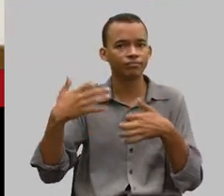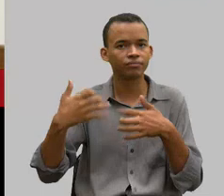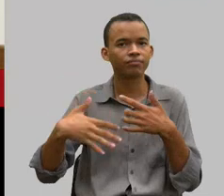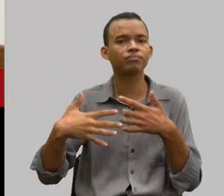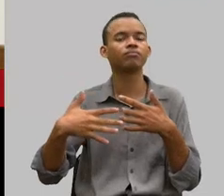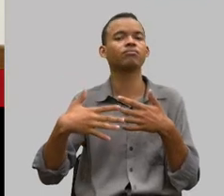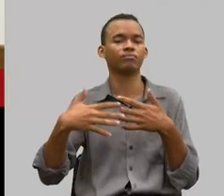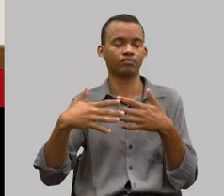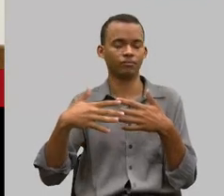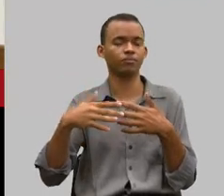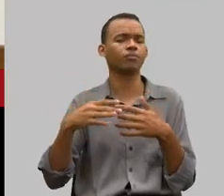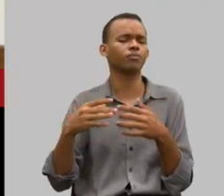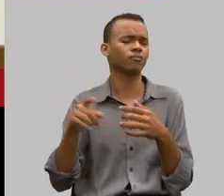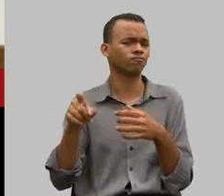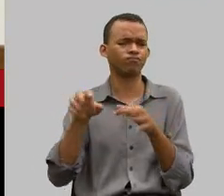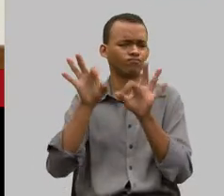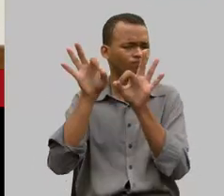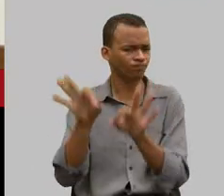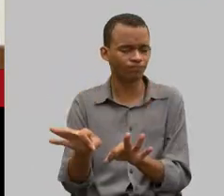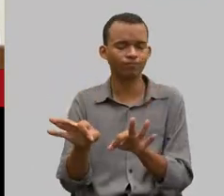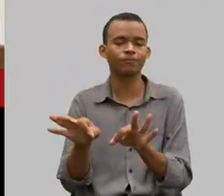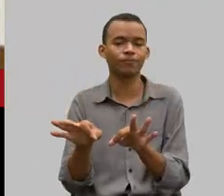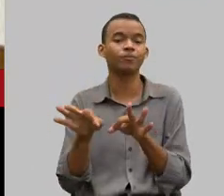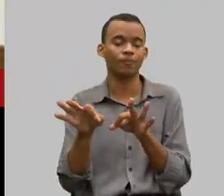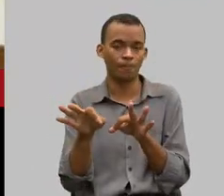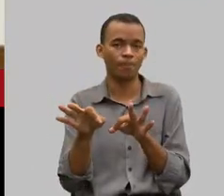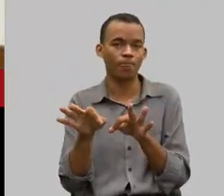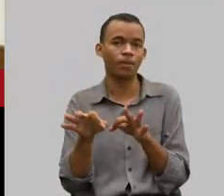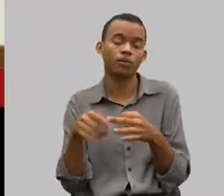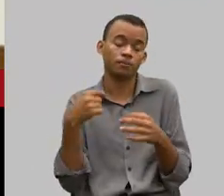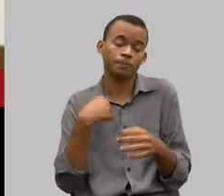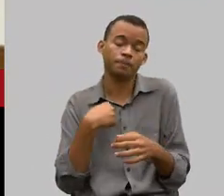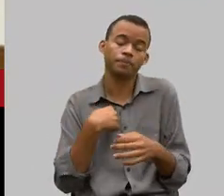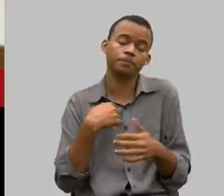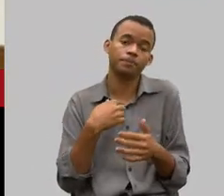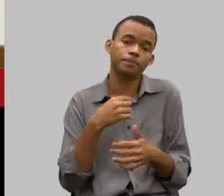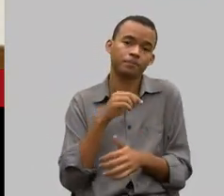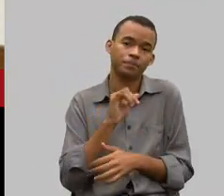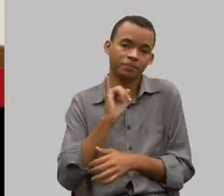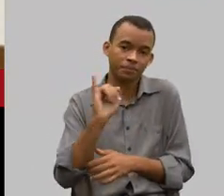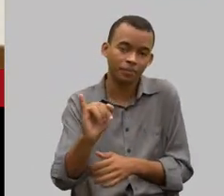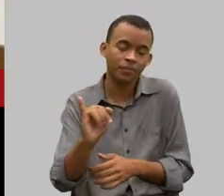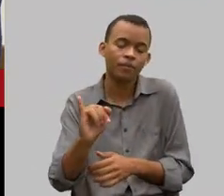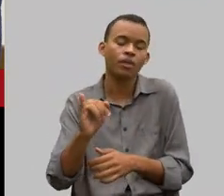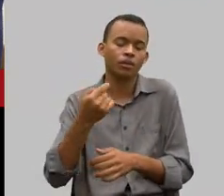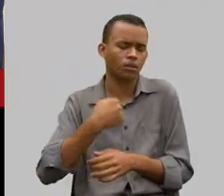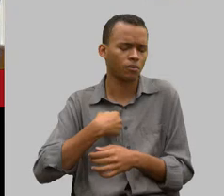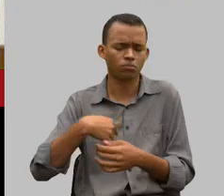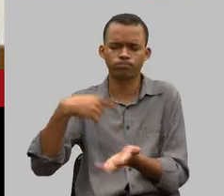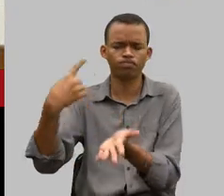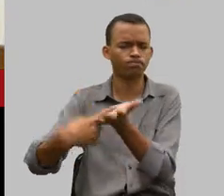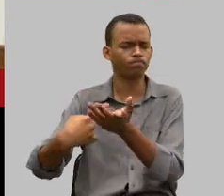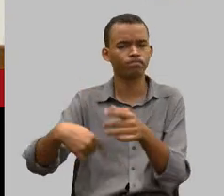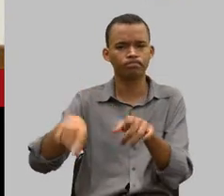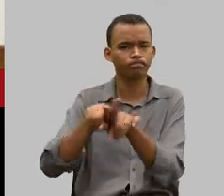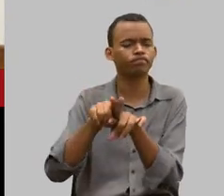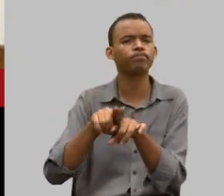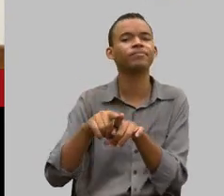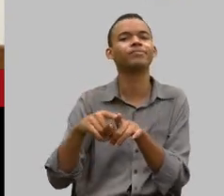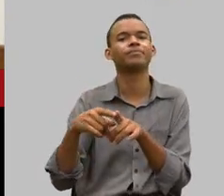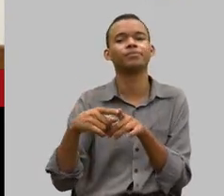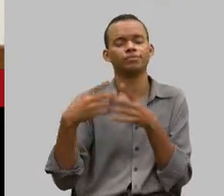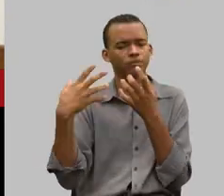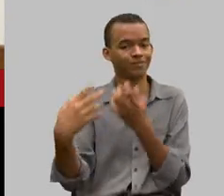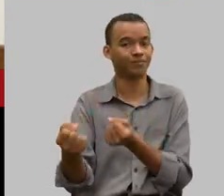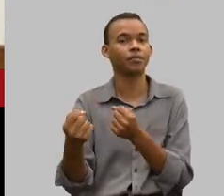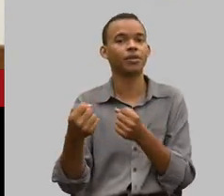excelência tá cuberto razão eh em primeiro lugar quero dizer que conta com o meu Total apoio aqui antes mesmo de eu começar